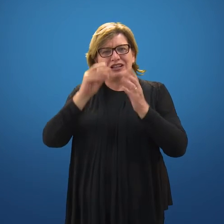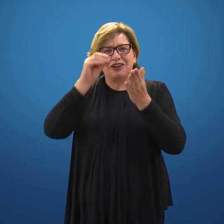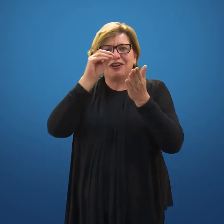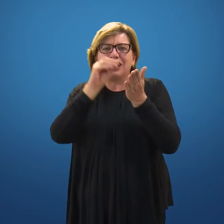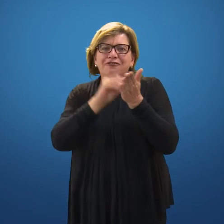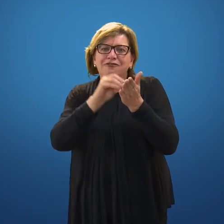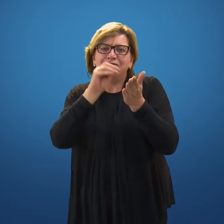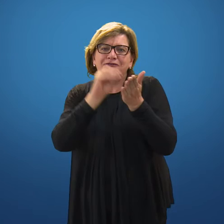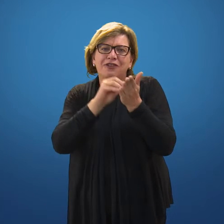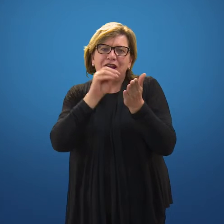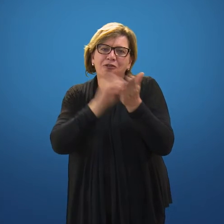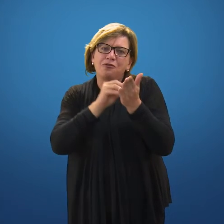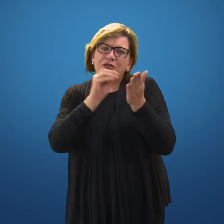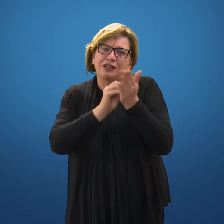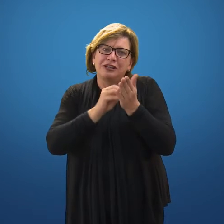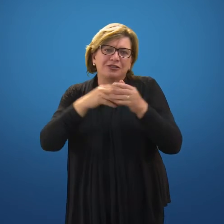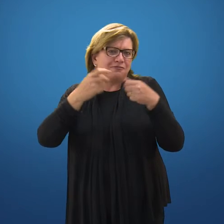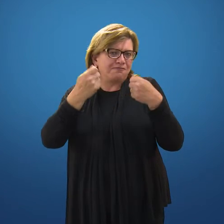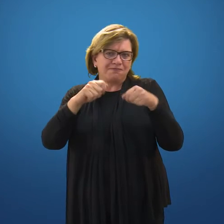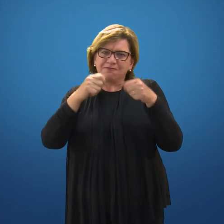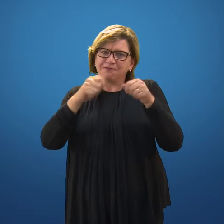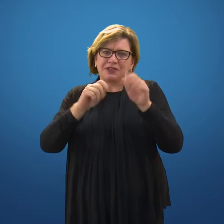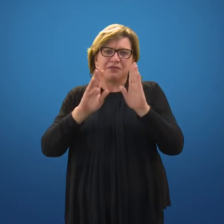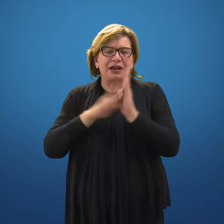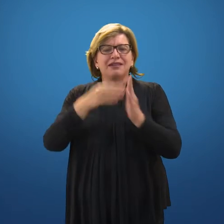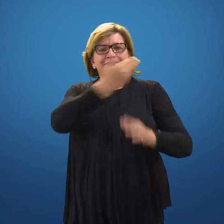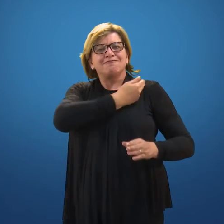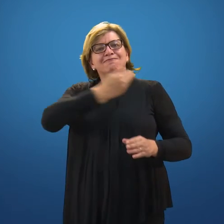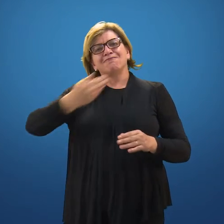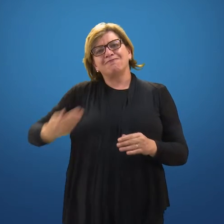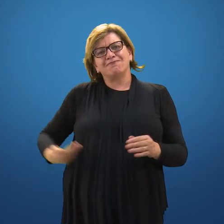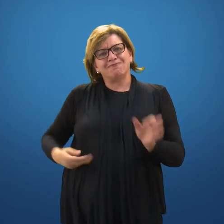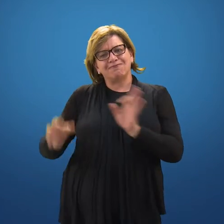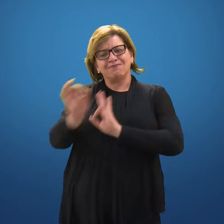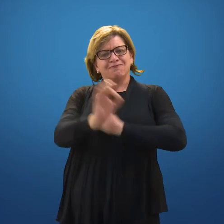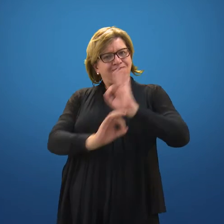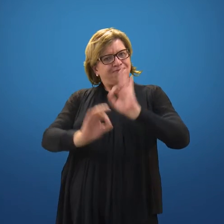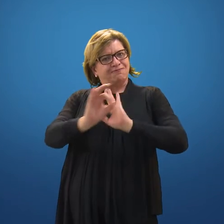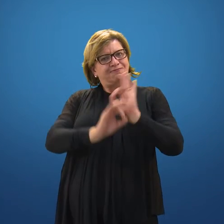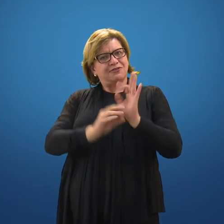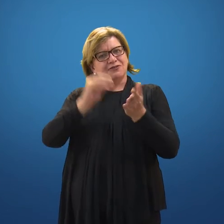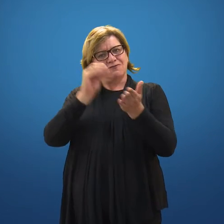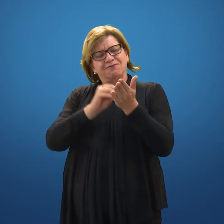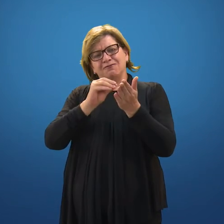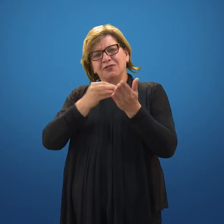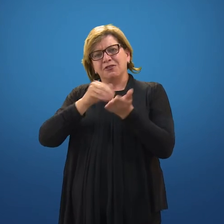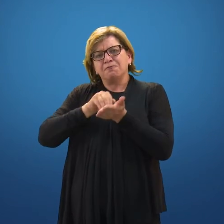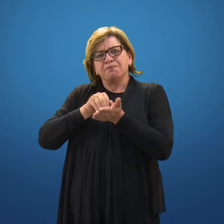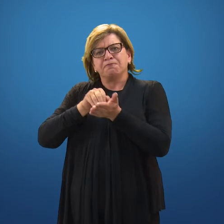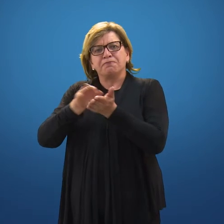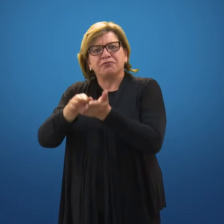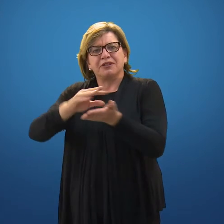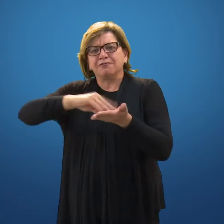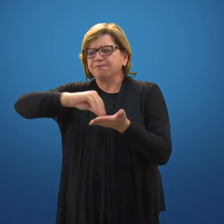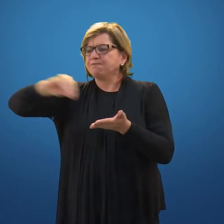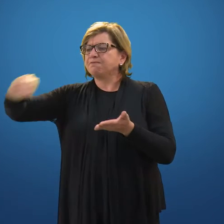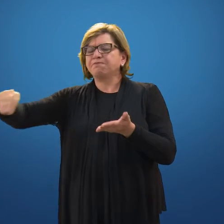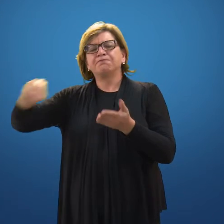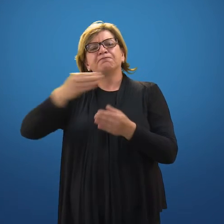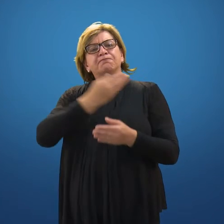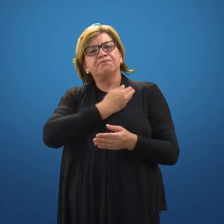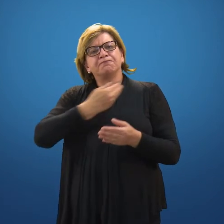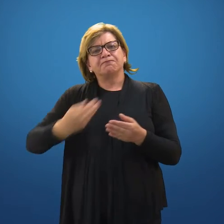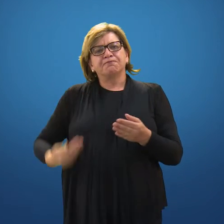não necessitaria mais a presença do Estado, né, para gerenciar os problemas aí da sociedade, pois ela havia